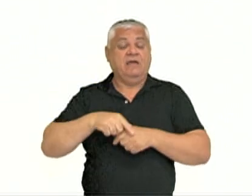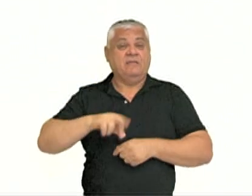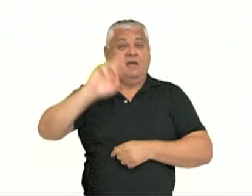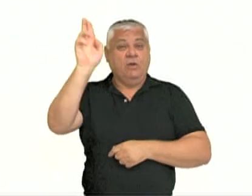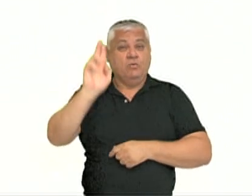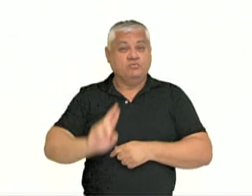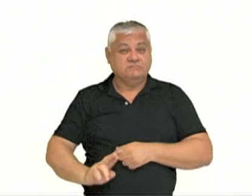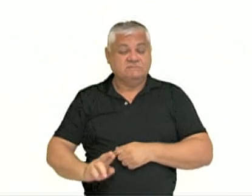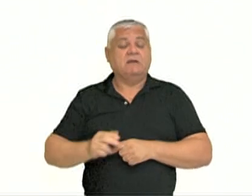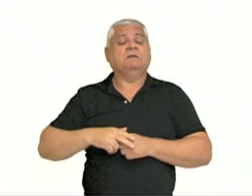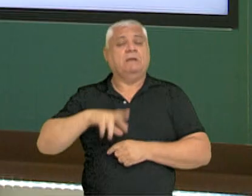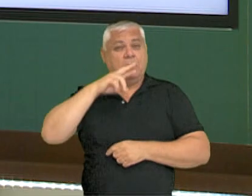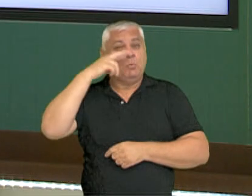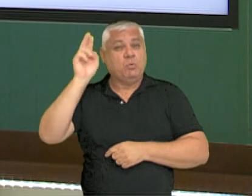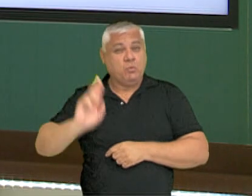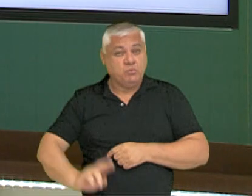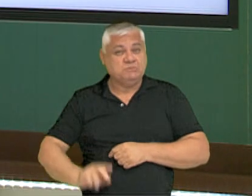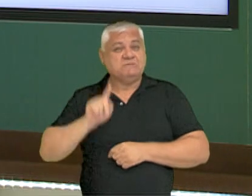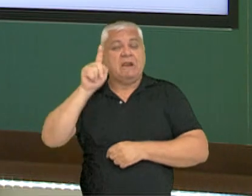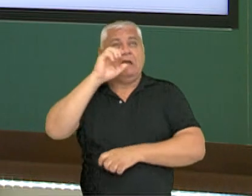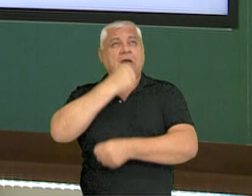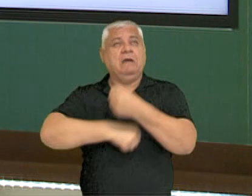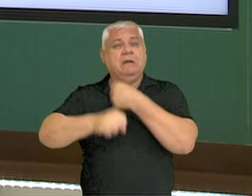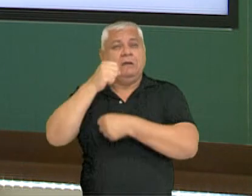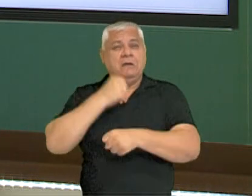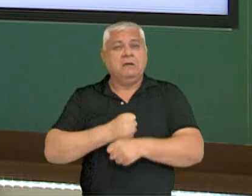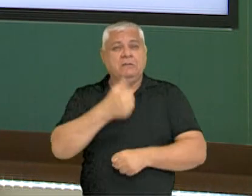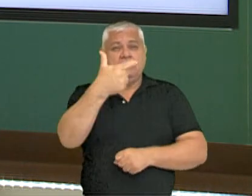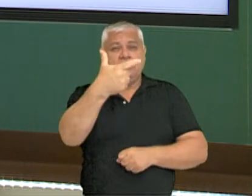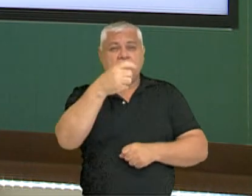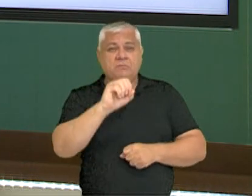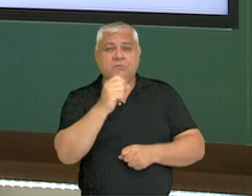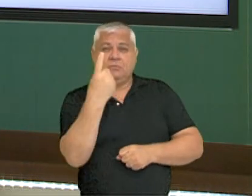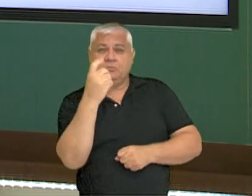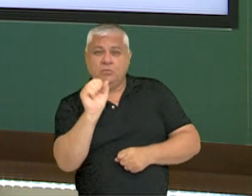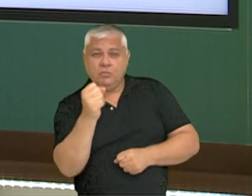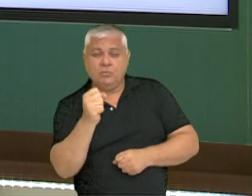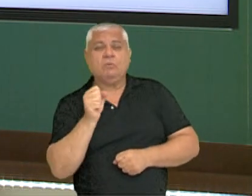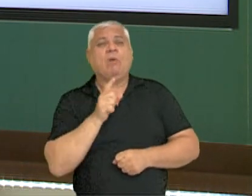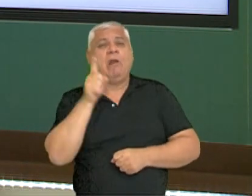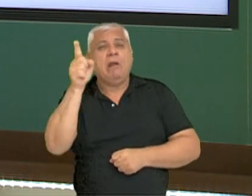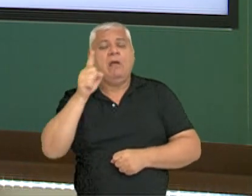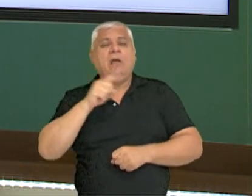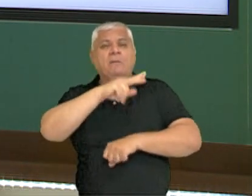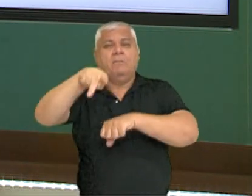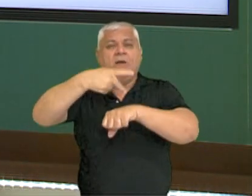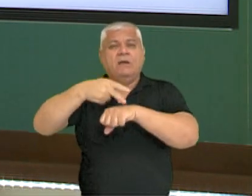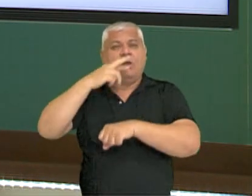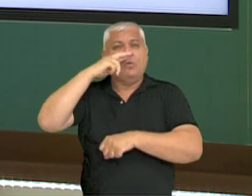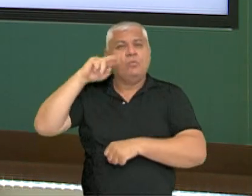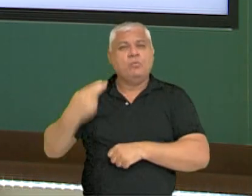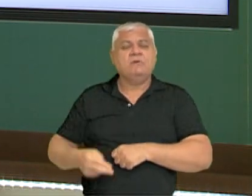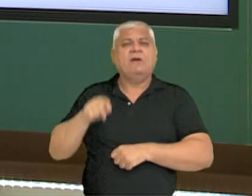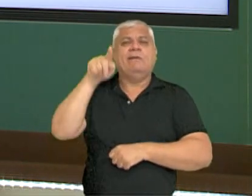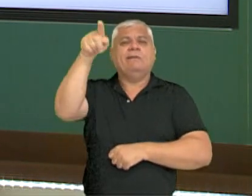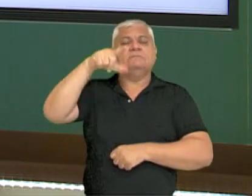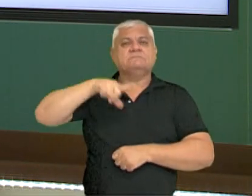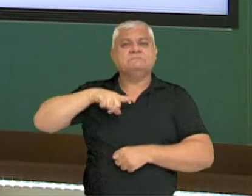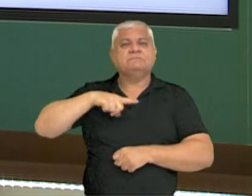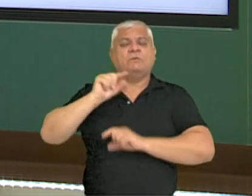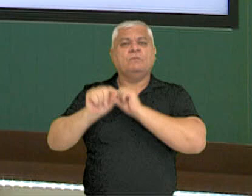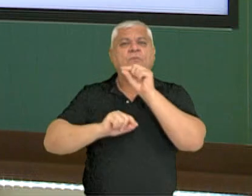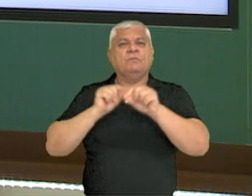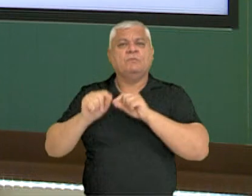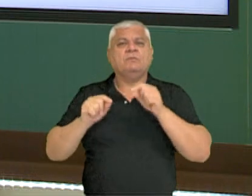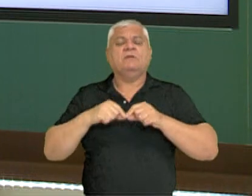no ano de 2018. Tem certas ações, inclusive, que elas são tão incomuns, infelizmente,